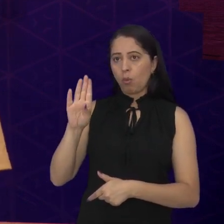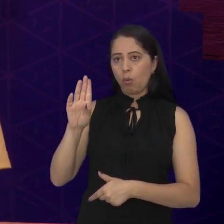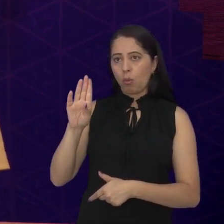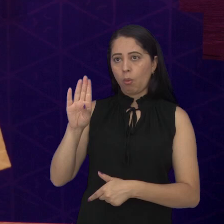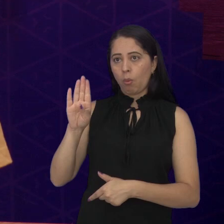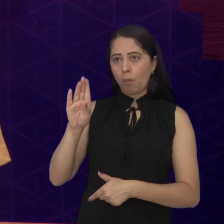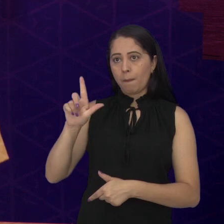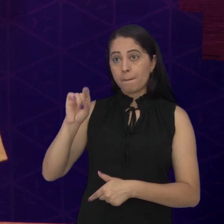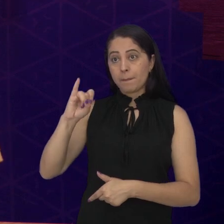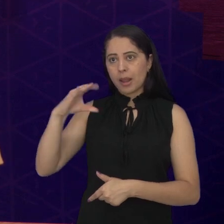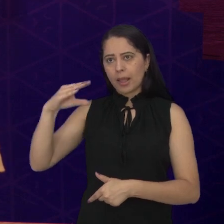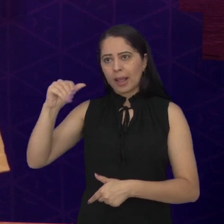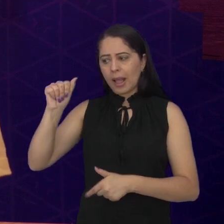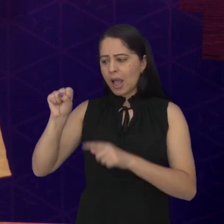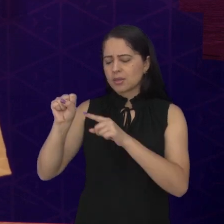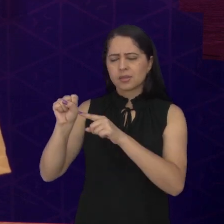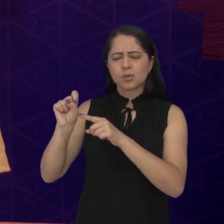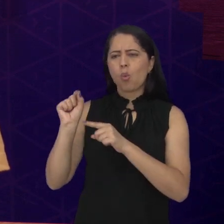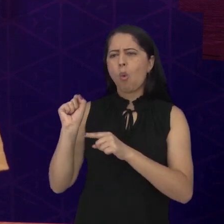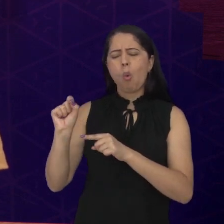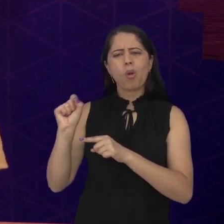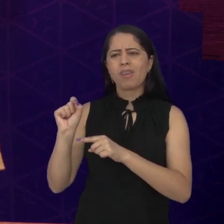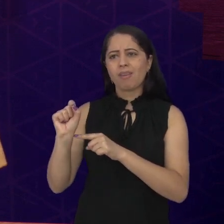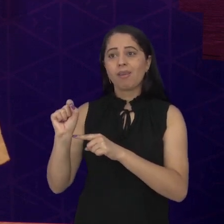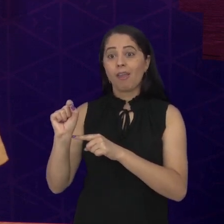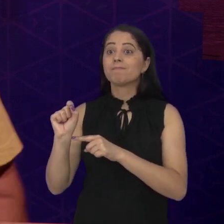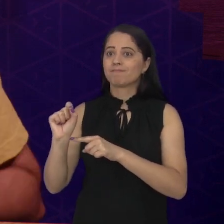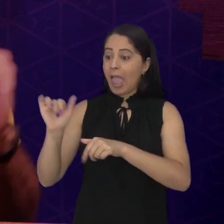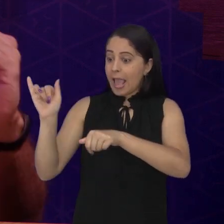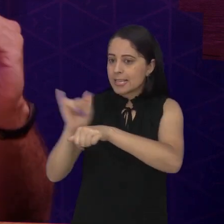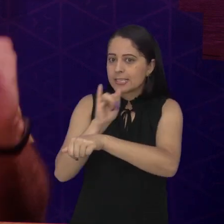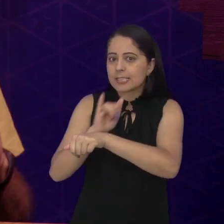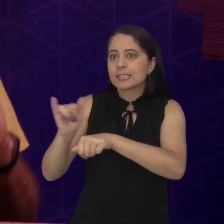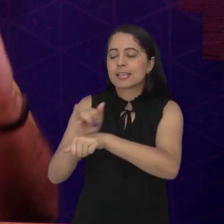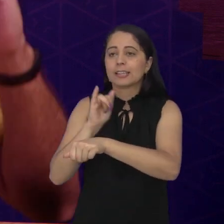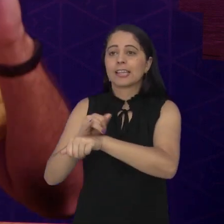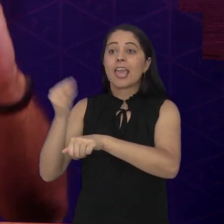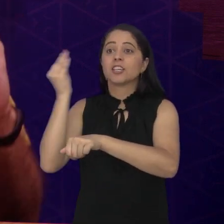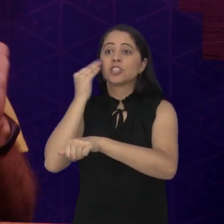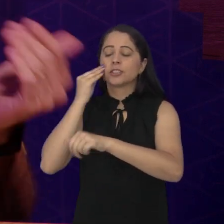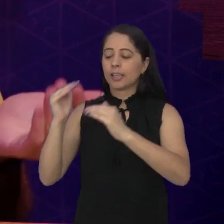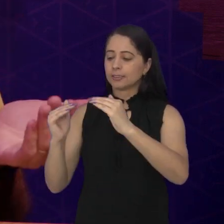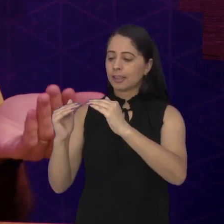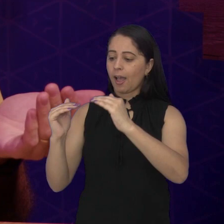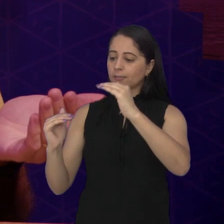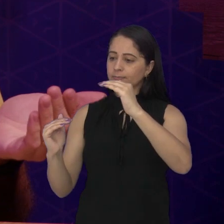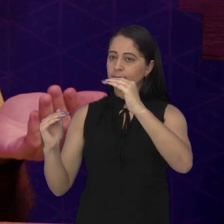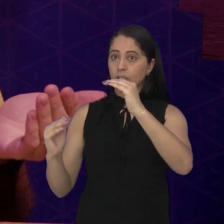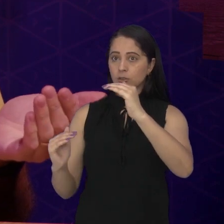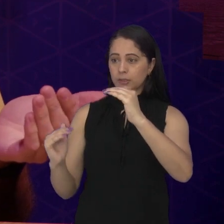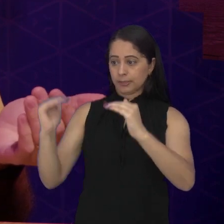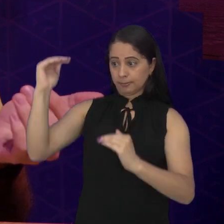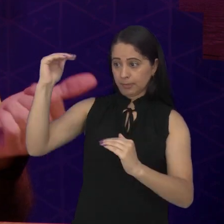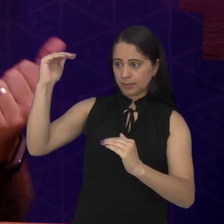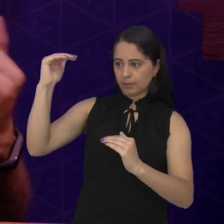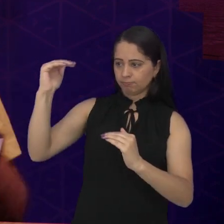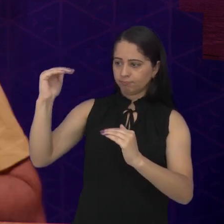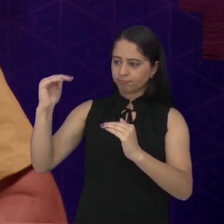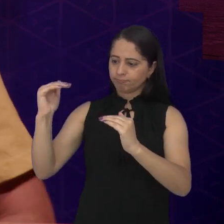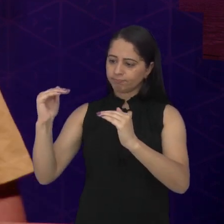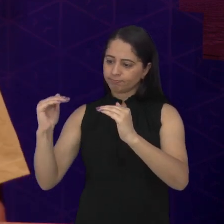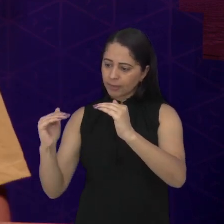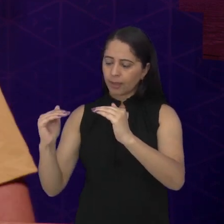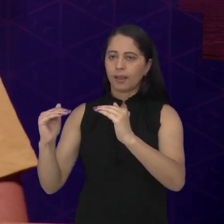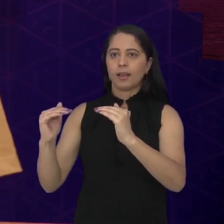políticas, né, são ferramentas para tentar dar uma igualada na balança. Então,